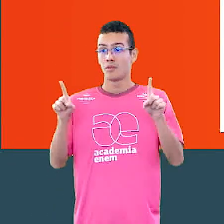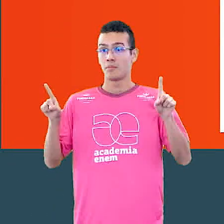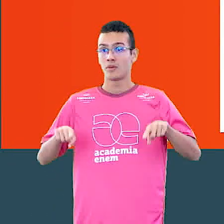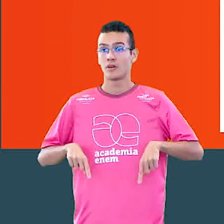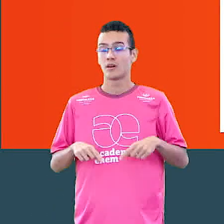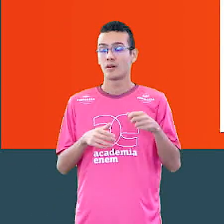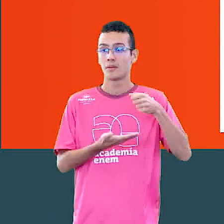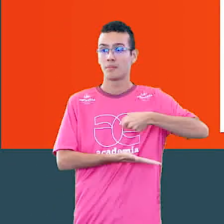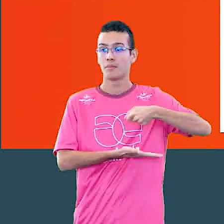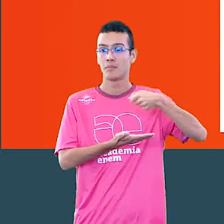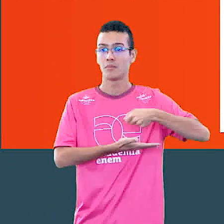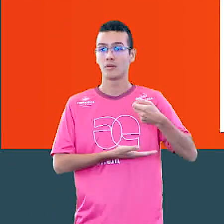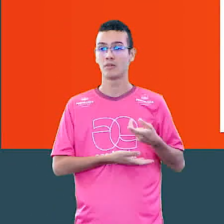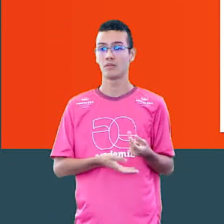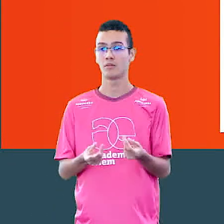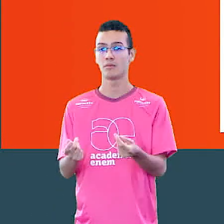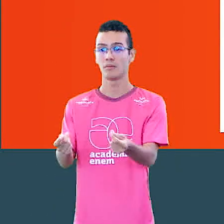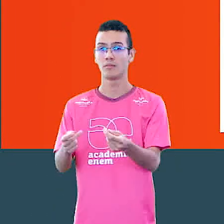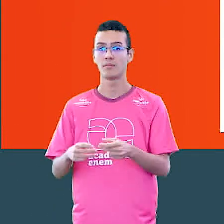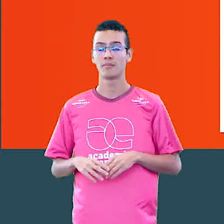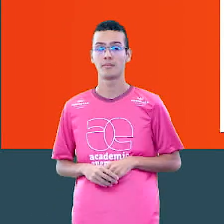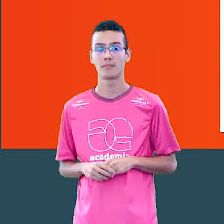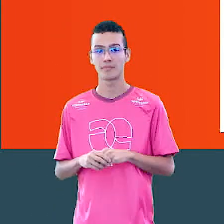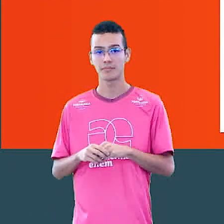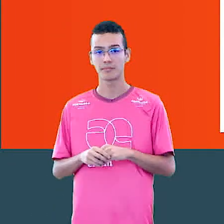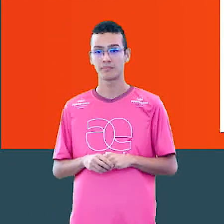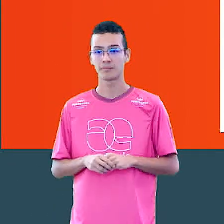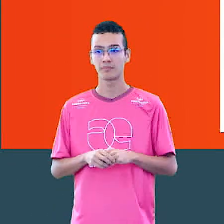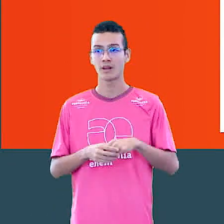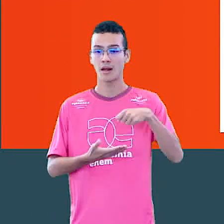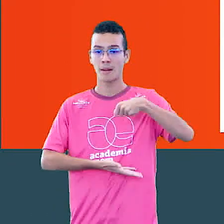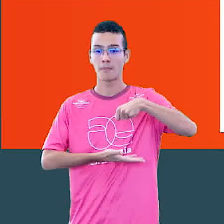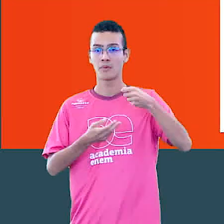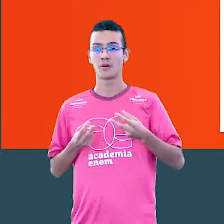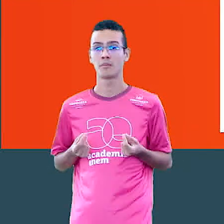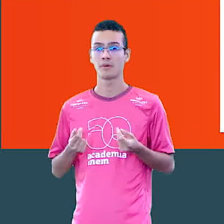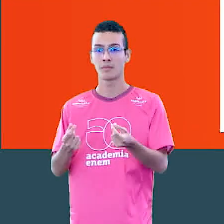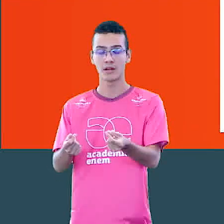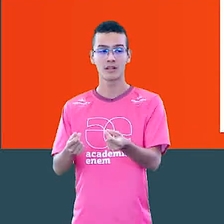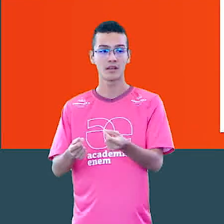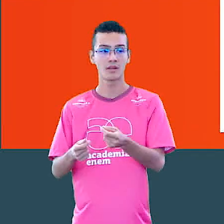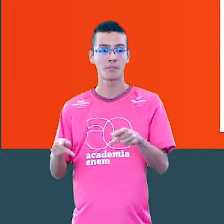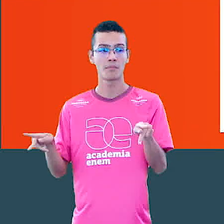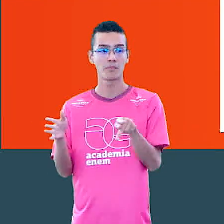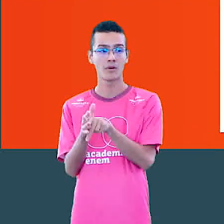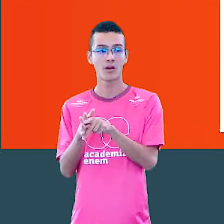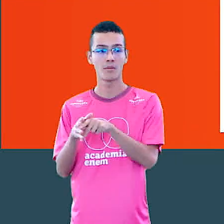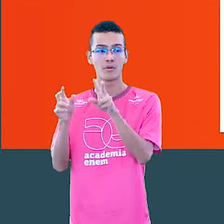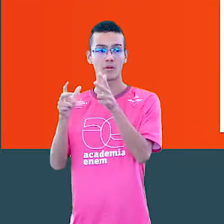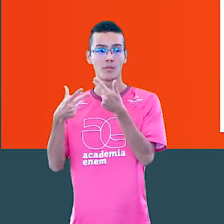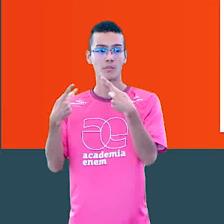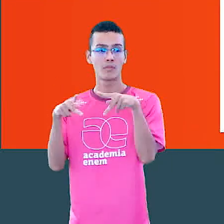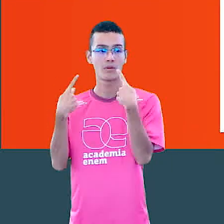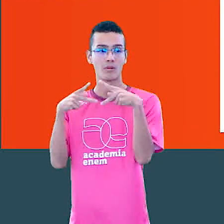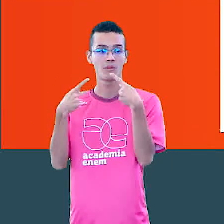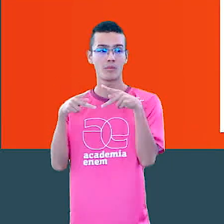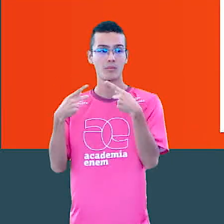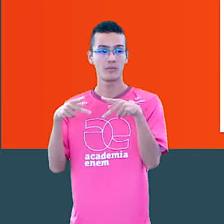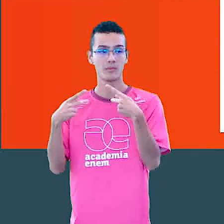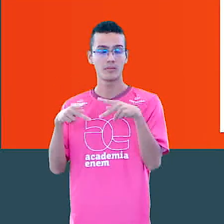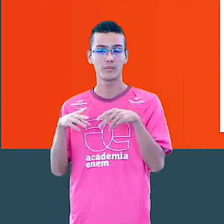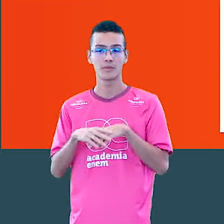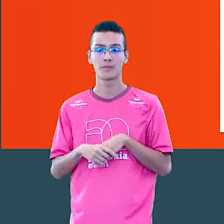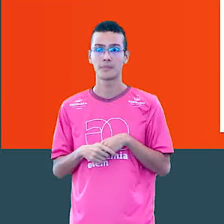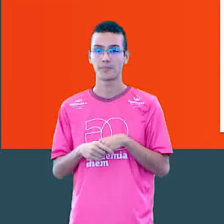eu falei desse auxílio permanência. Mas lá é o ProUni, é a Bolsa Permanência para quem ganhou